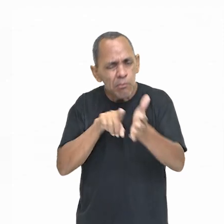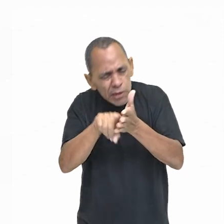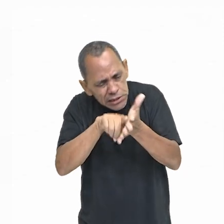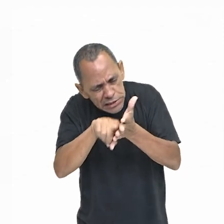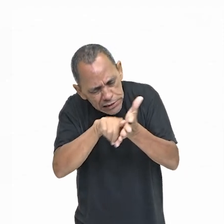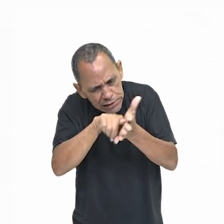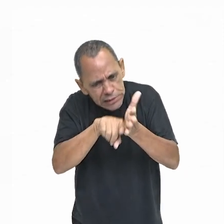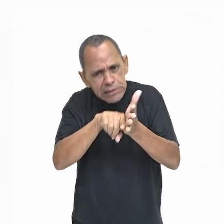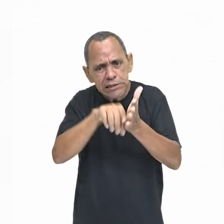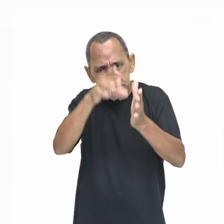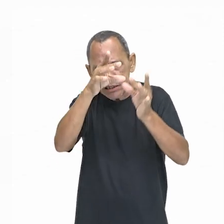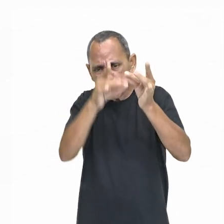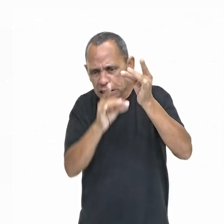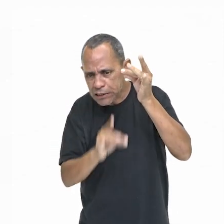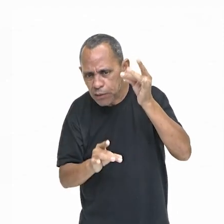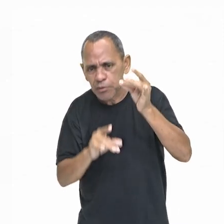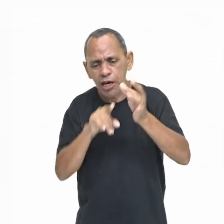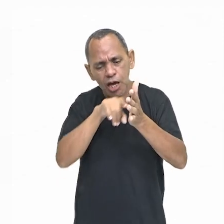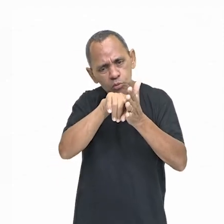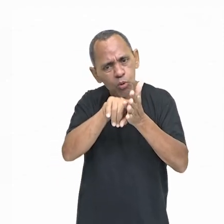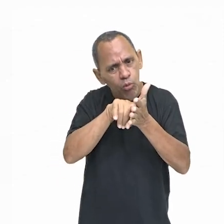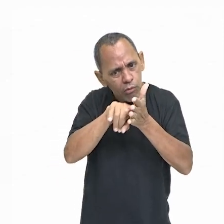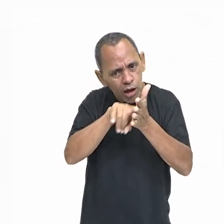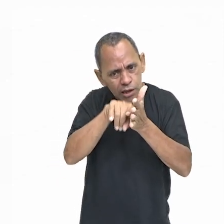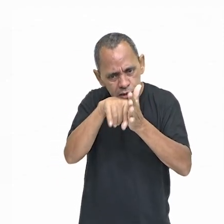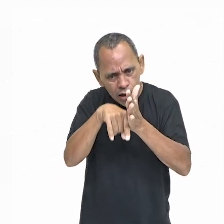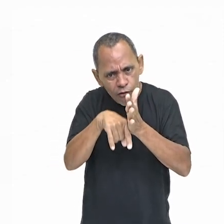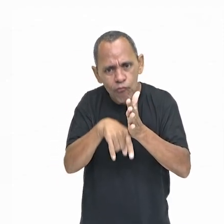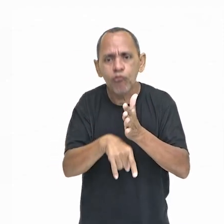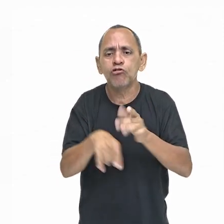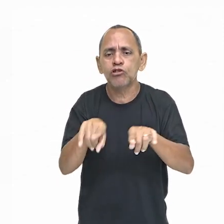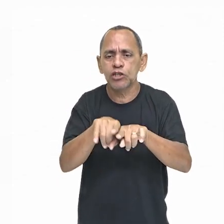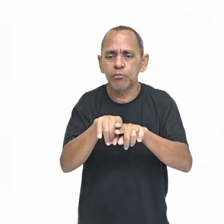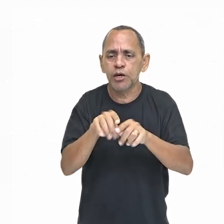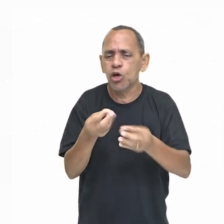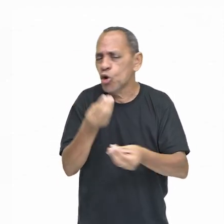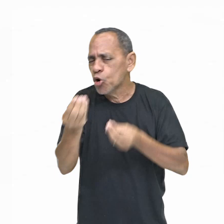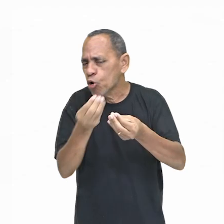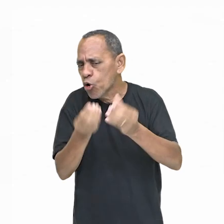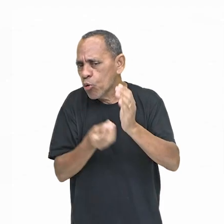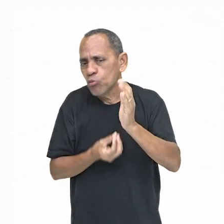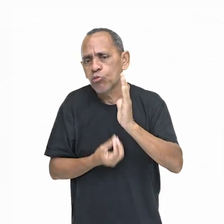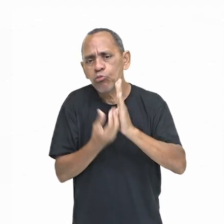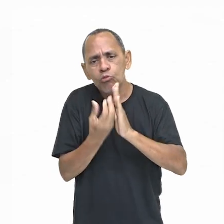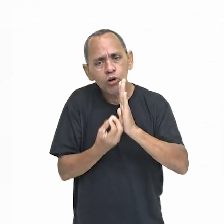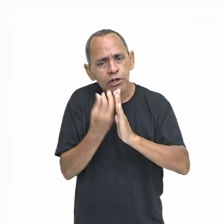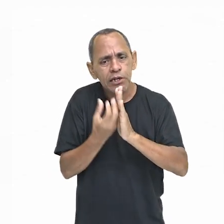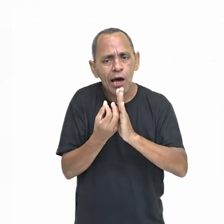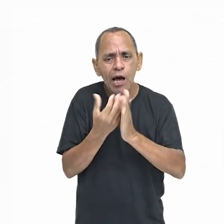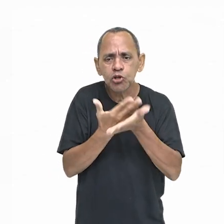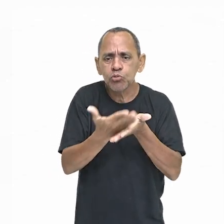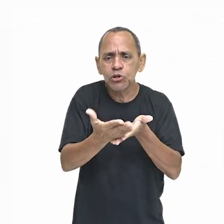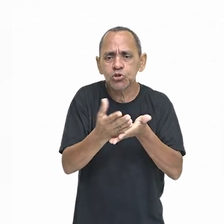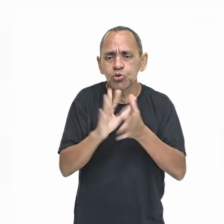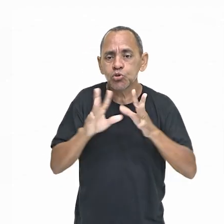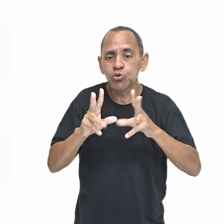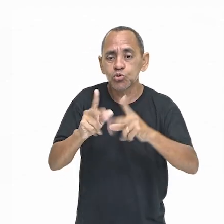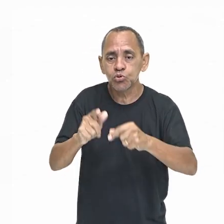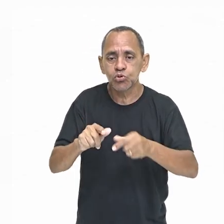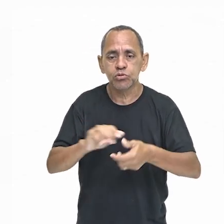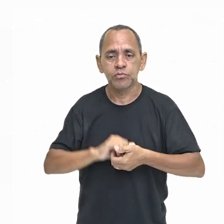organização social, nesse grupamento humano, quais são as origens de todas aquelas ações